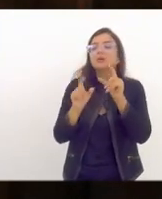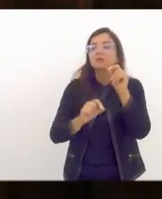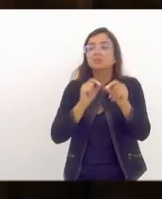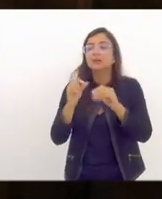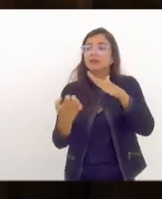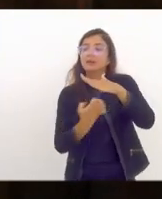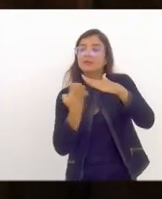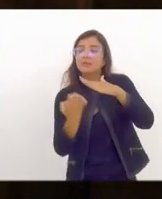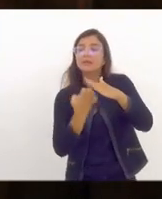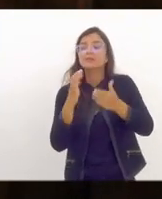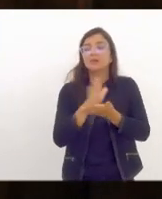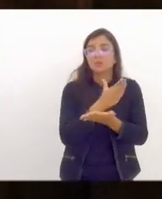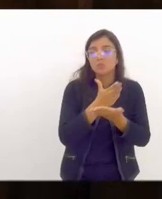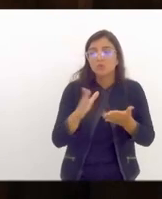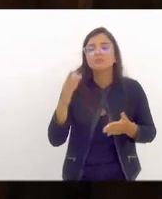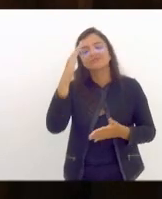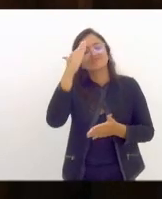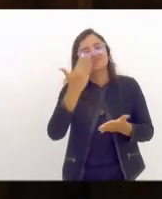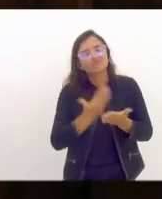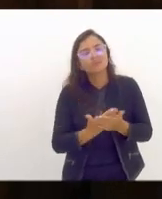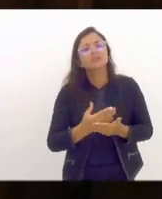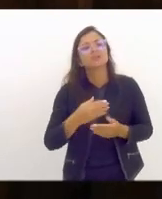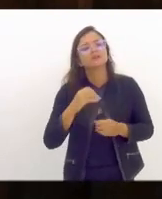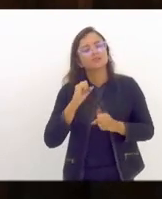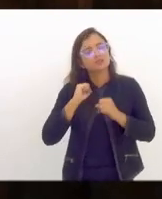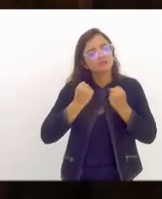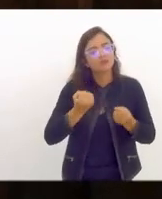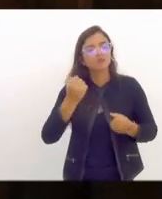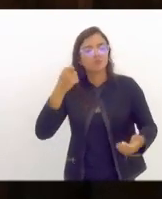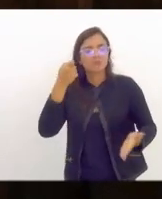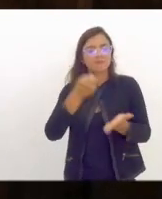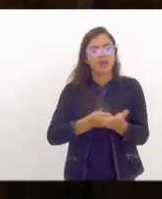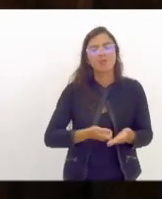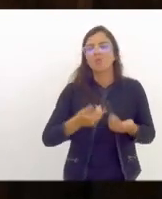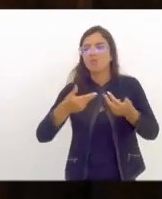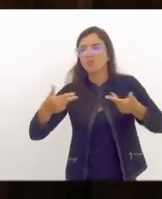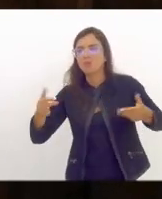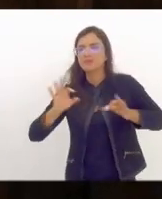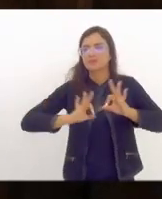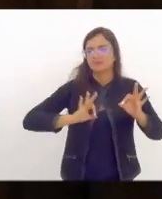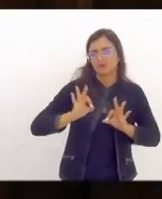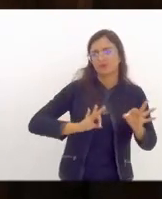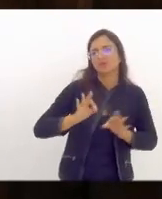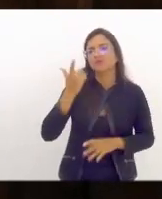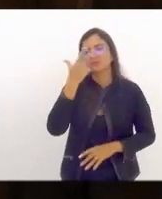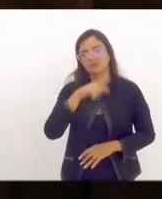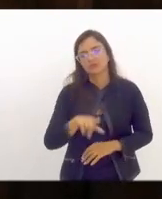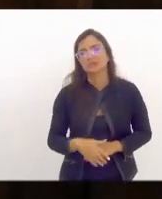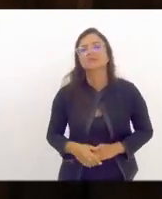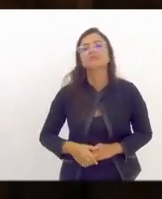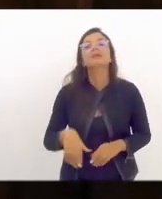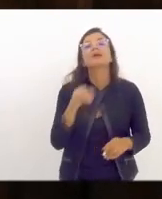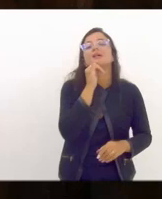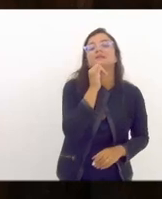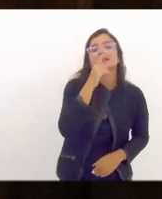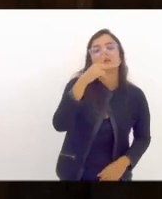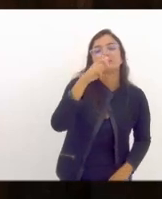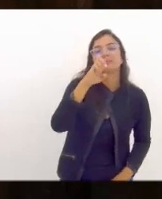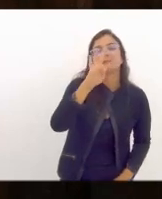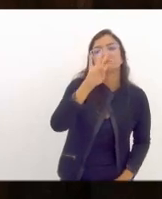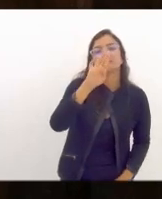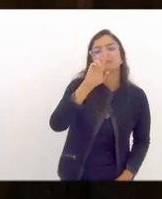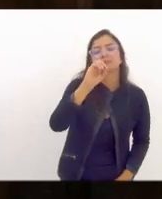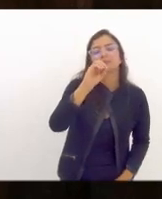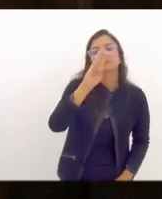empresas que acreditaram no nosso trabalho e patrocinaram o nosso projeto durante alguns anos Petrobras OMS